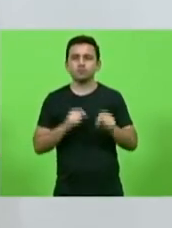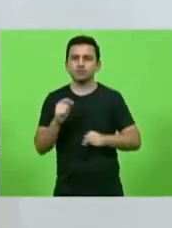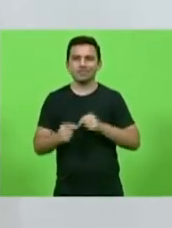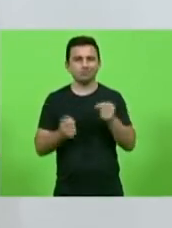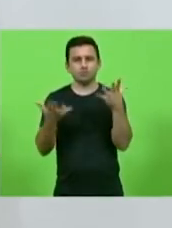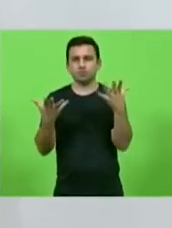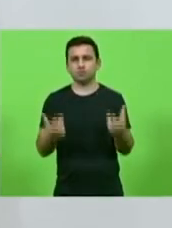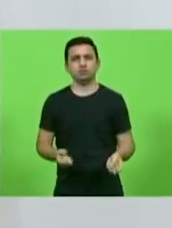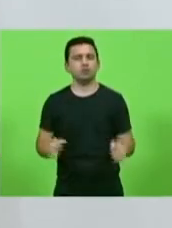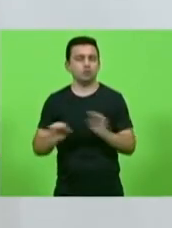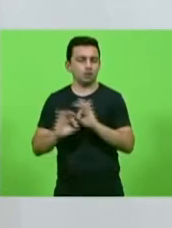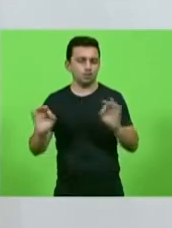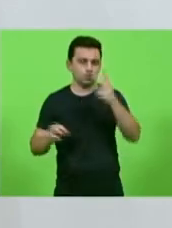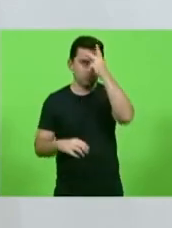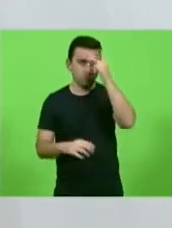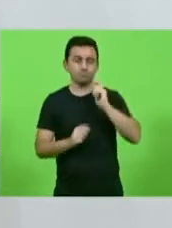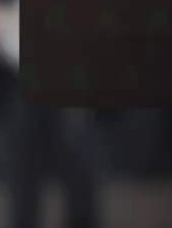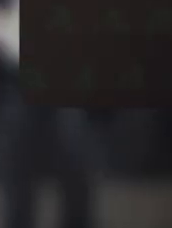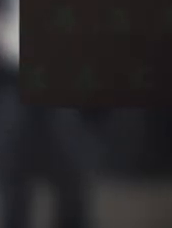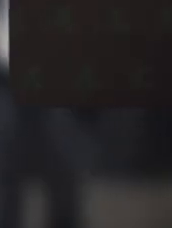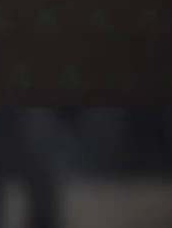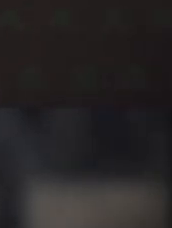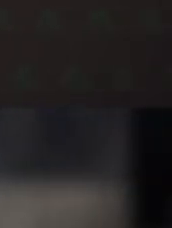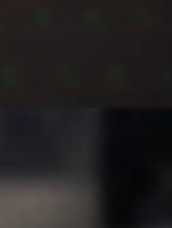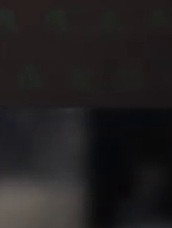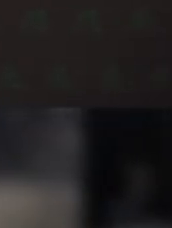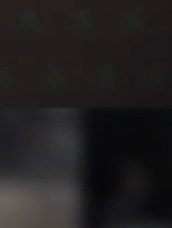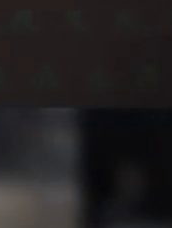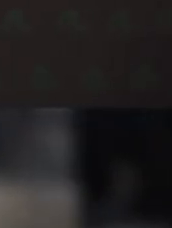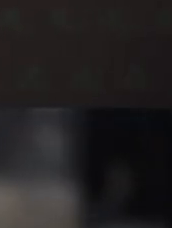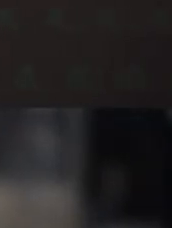O que estão fazendo com pescador Catarinense